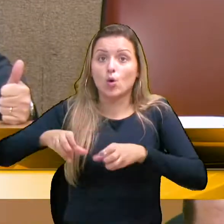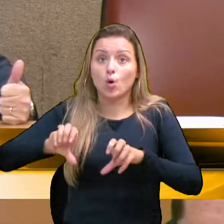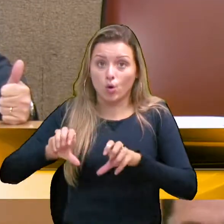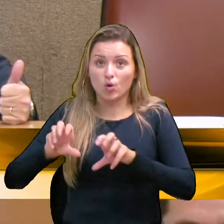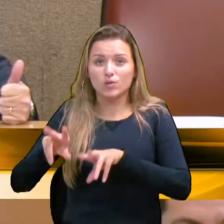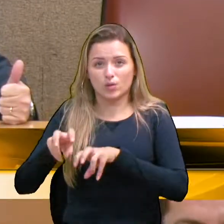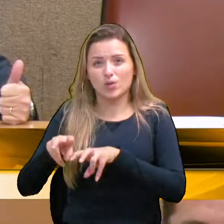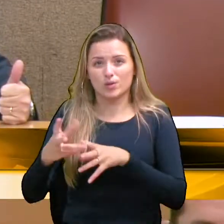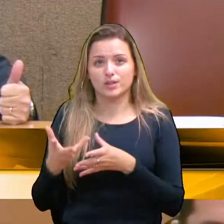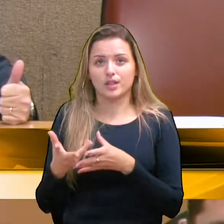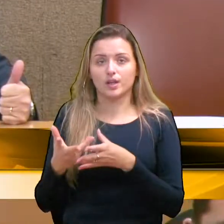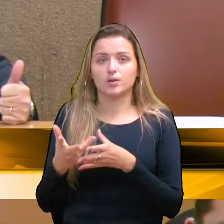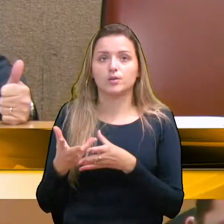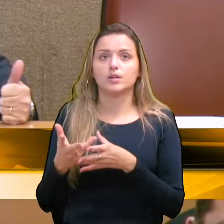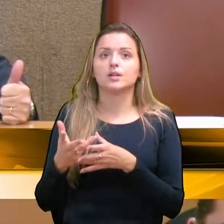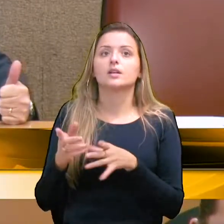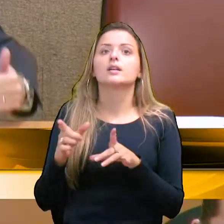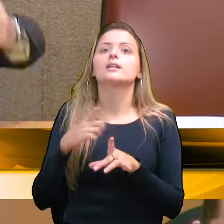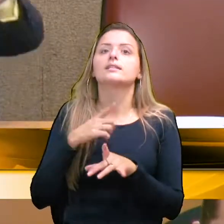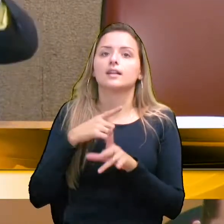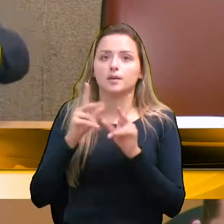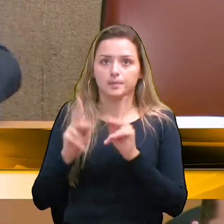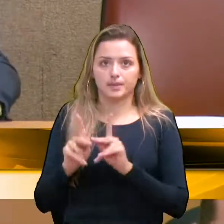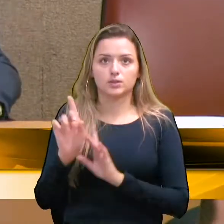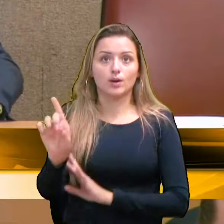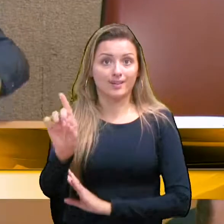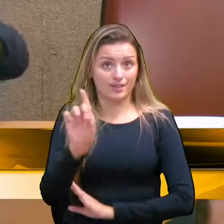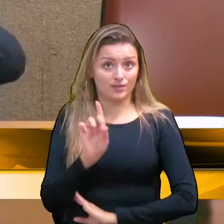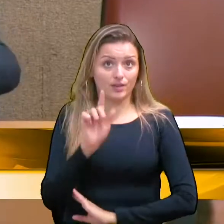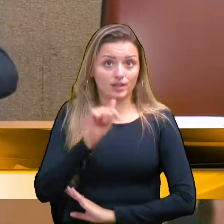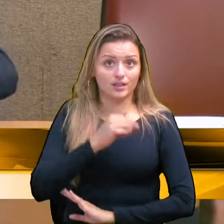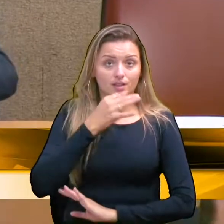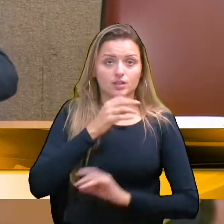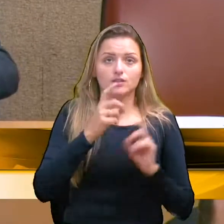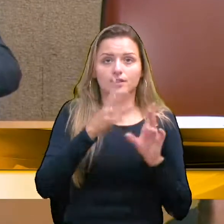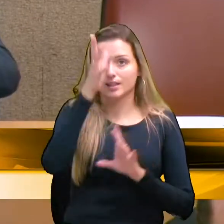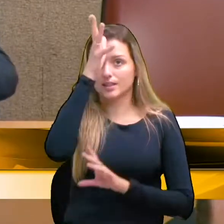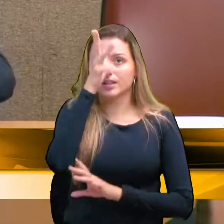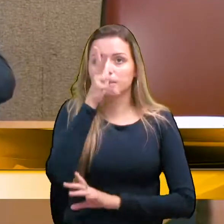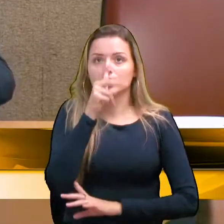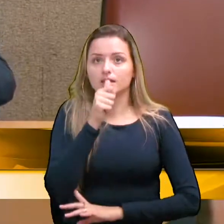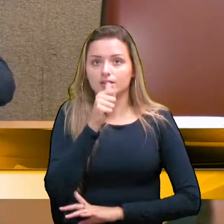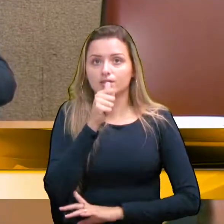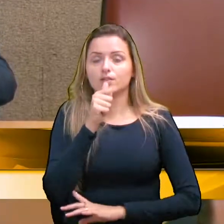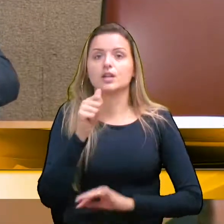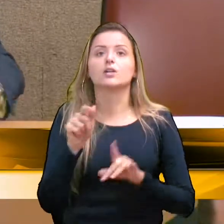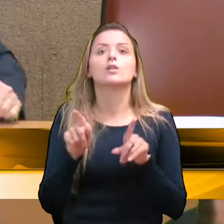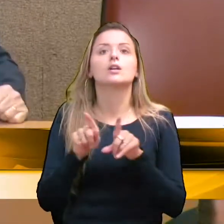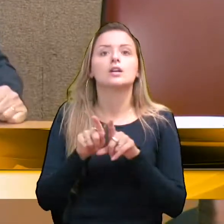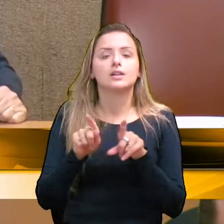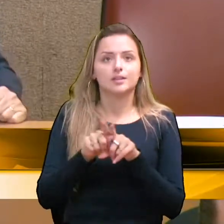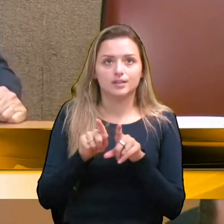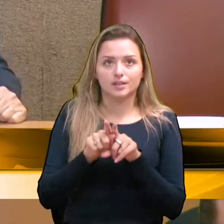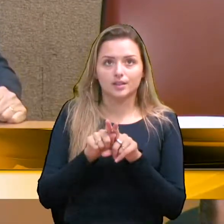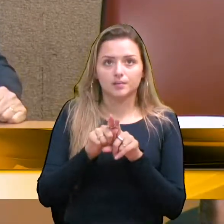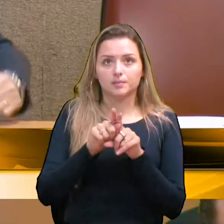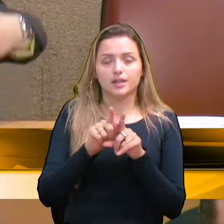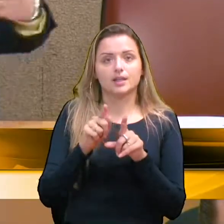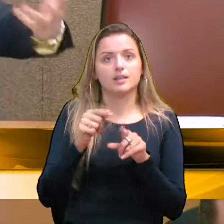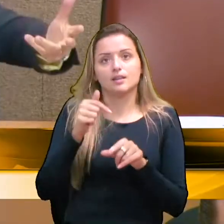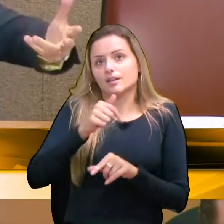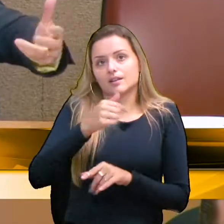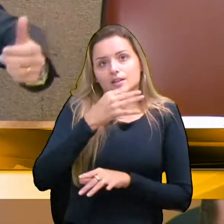colônia, e tem um pessoal que traz, e frango de colônia, porque aqui em Caxias do Sul não se pode